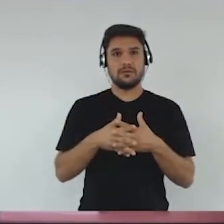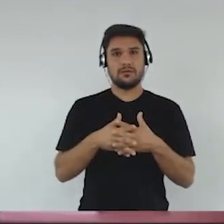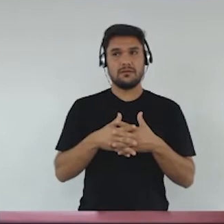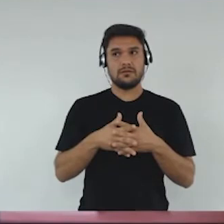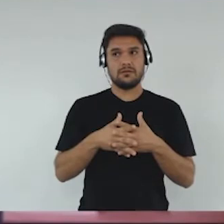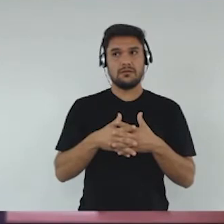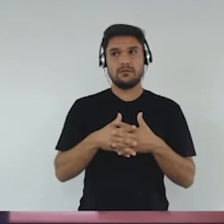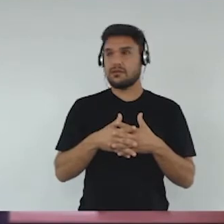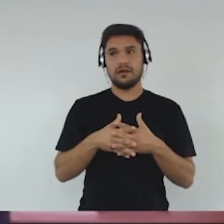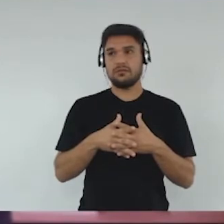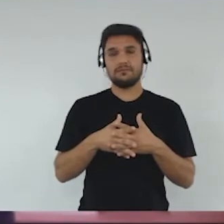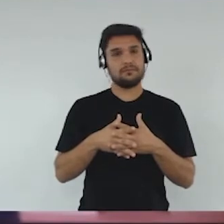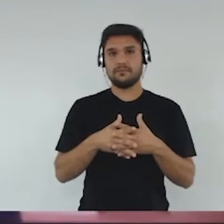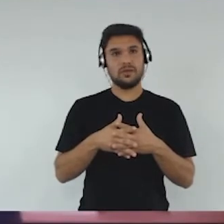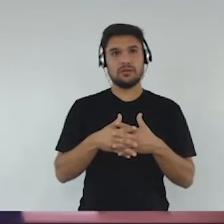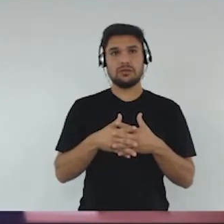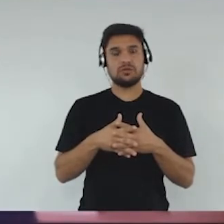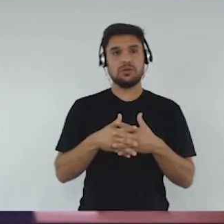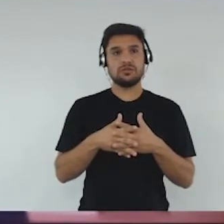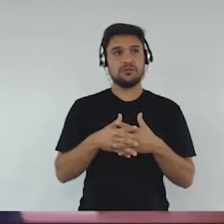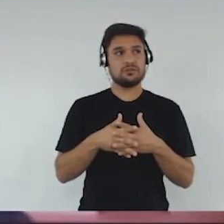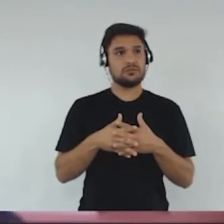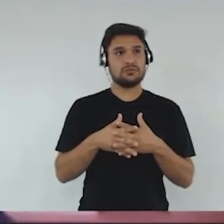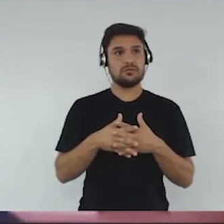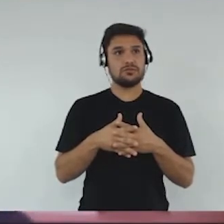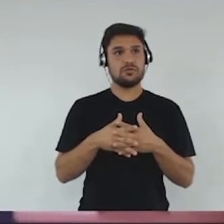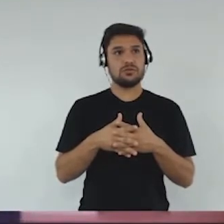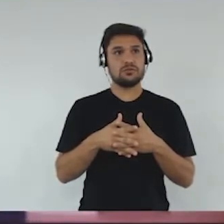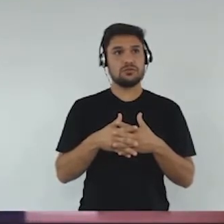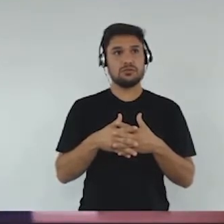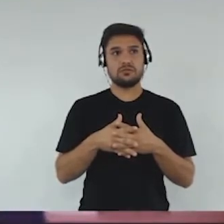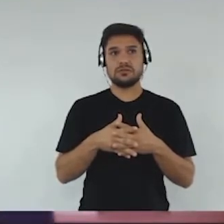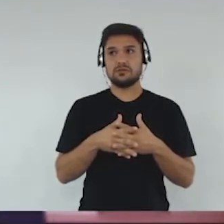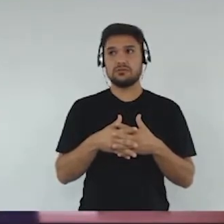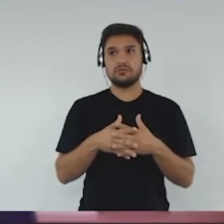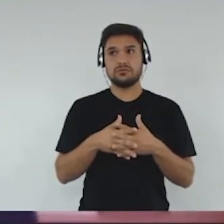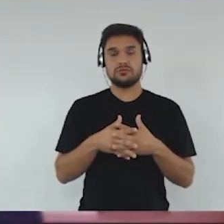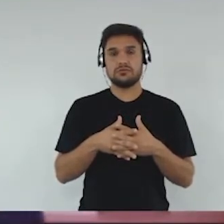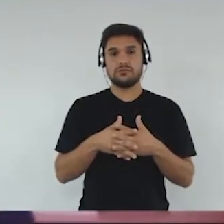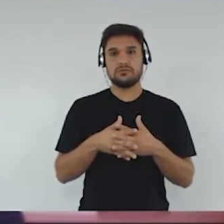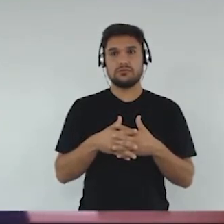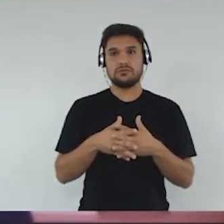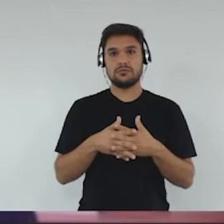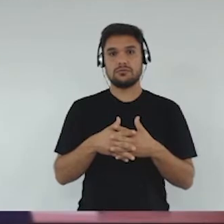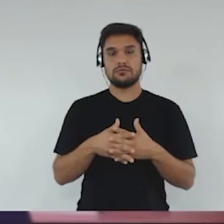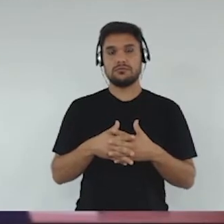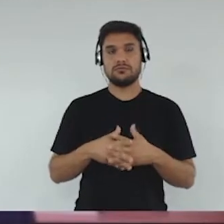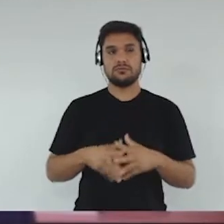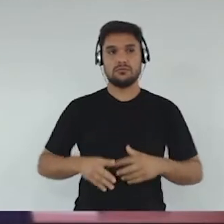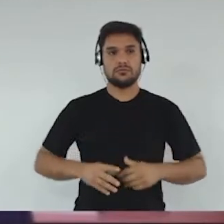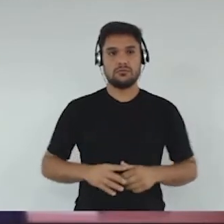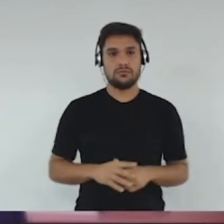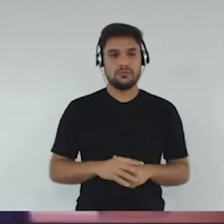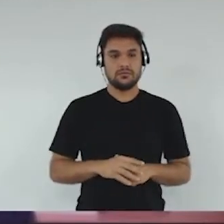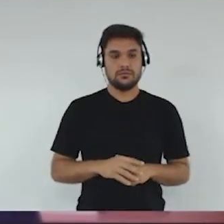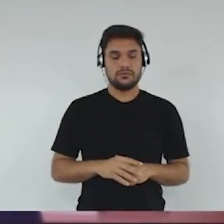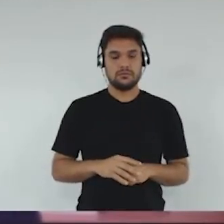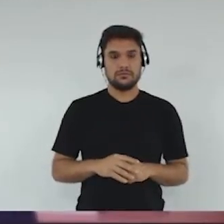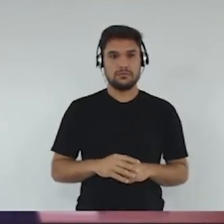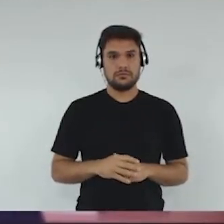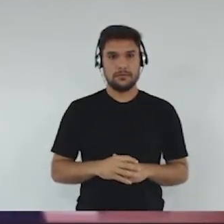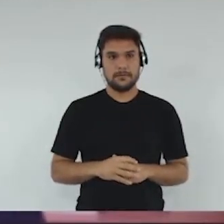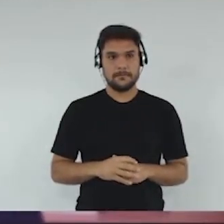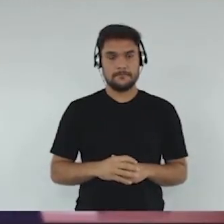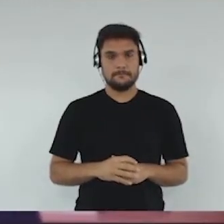Os senhores e as senhoras podem ter nesse aspecto uma dimensão relevante de qualquer mudança estrutural. Mas que mudou,